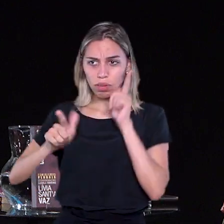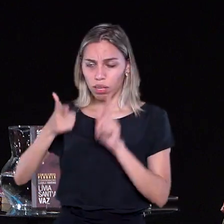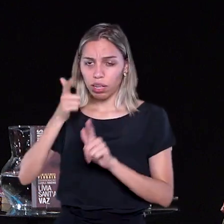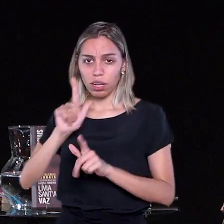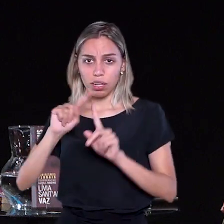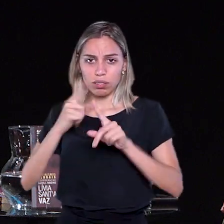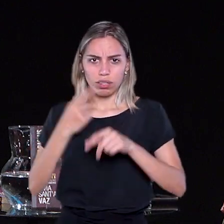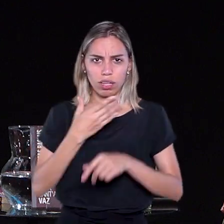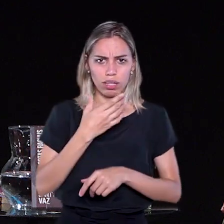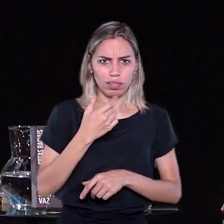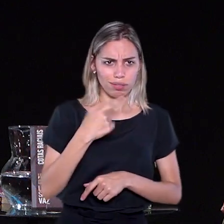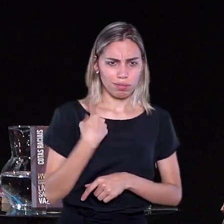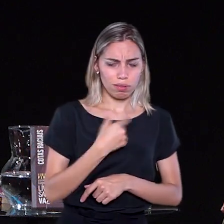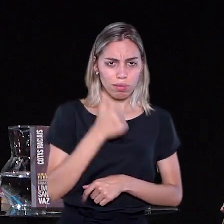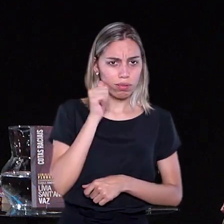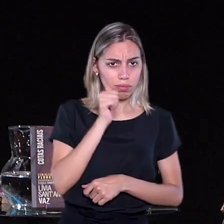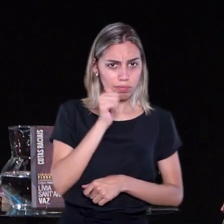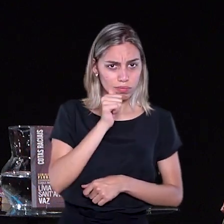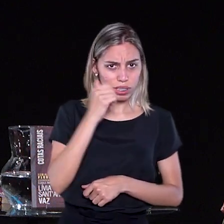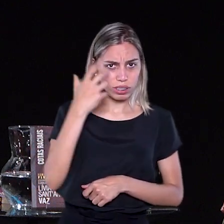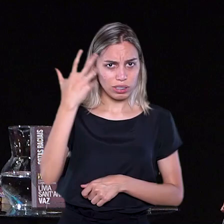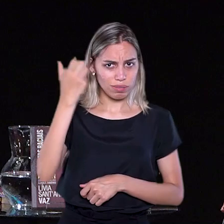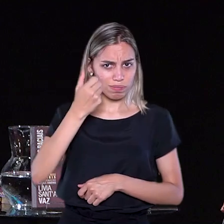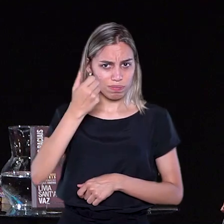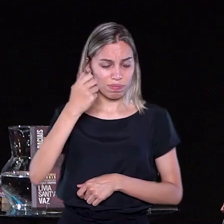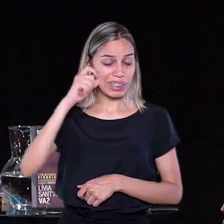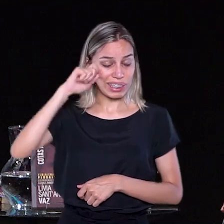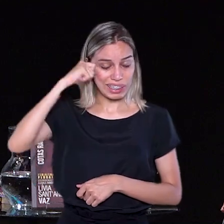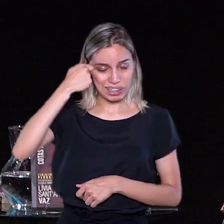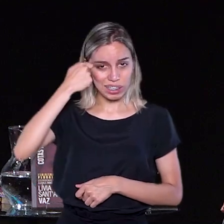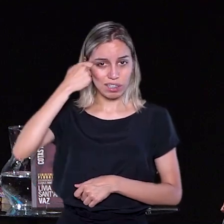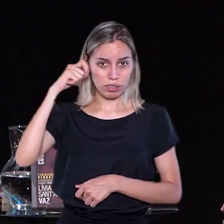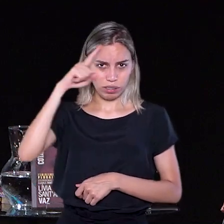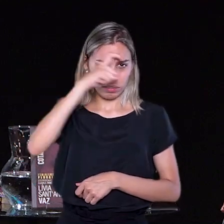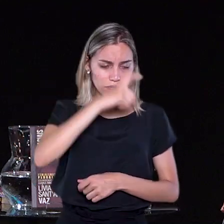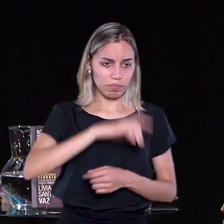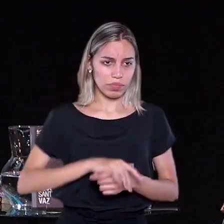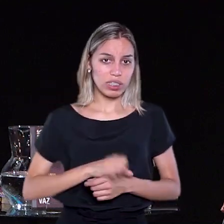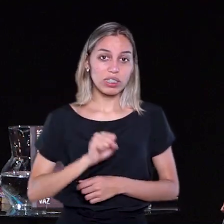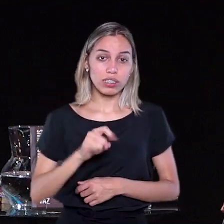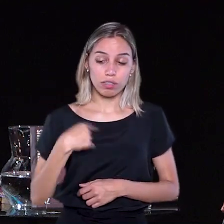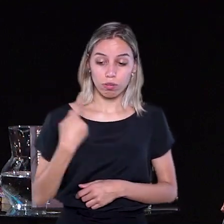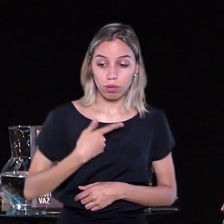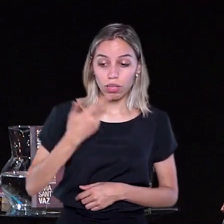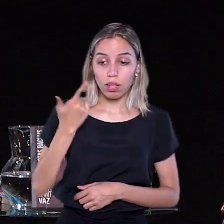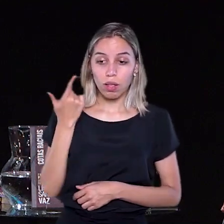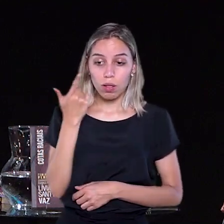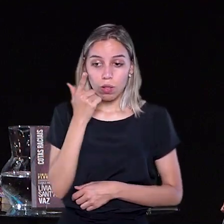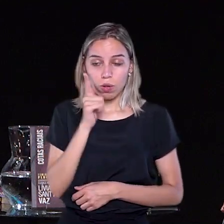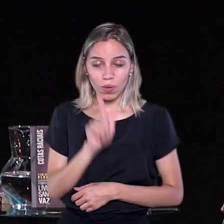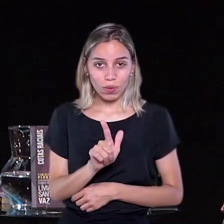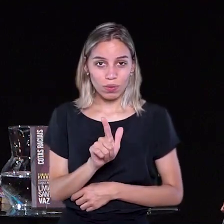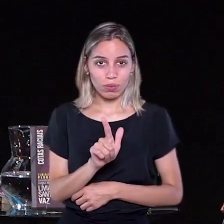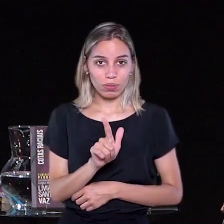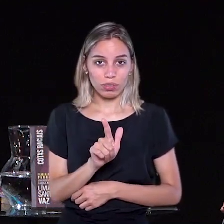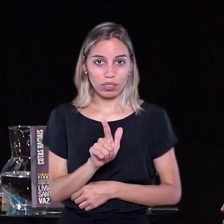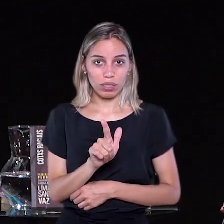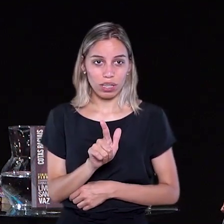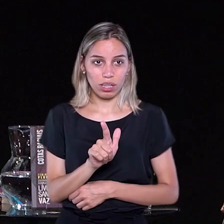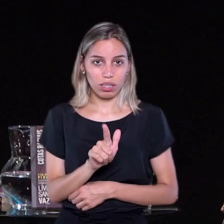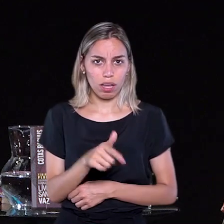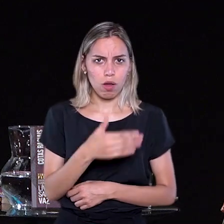somos votáveis. Né? E, se a gente garante cotas raciais eleitorais, simplesmente sem pensar a questão